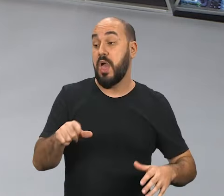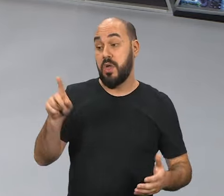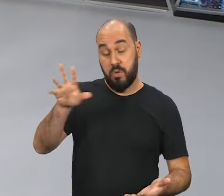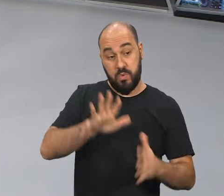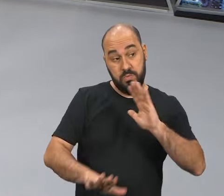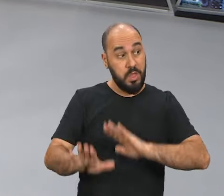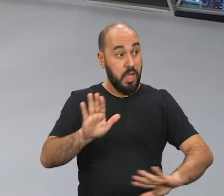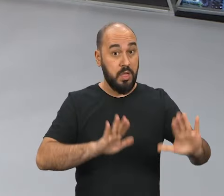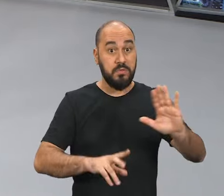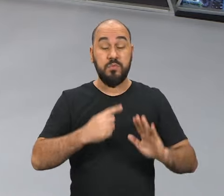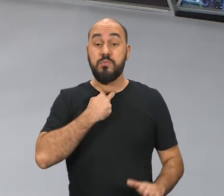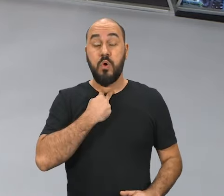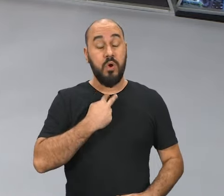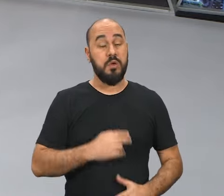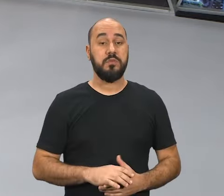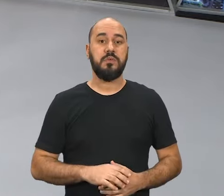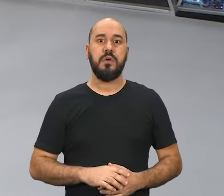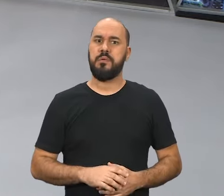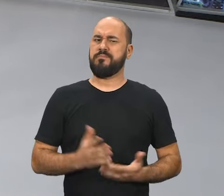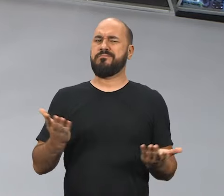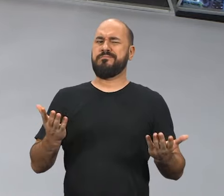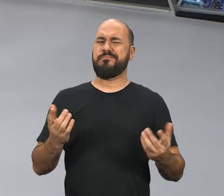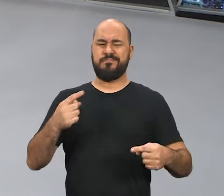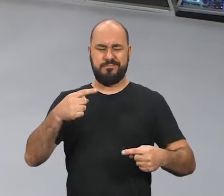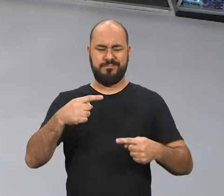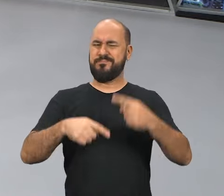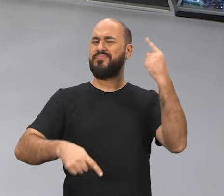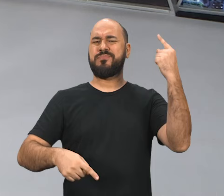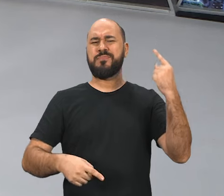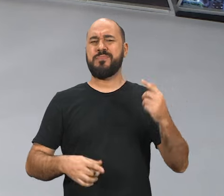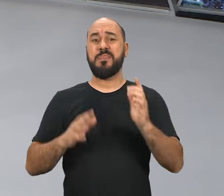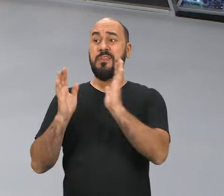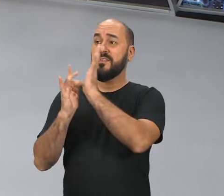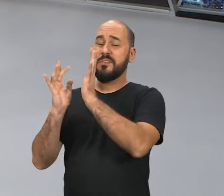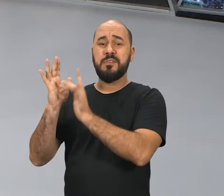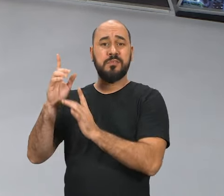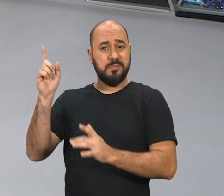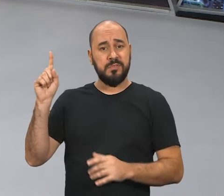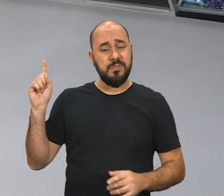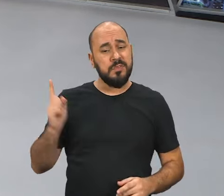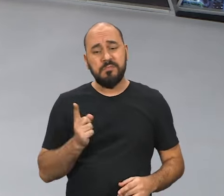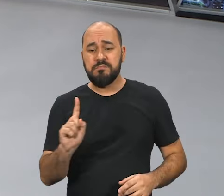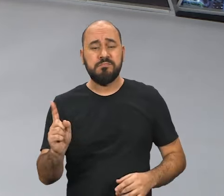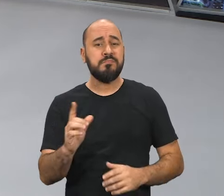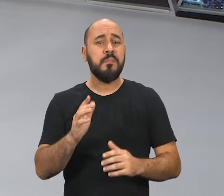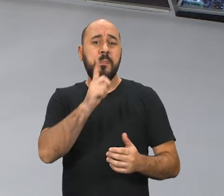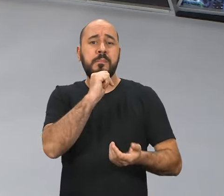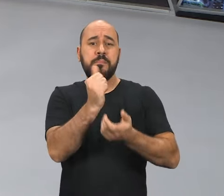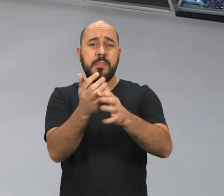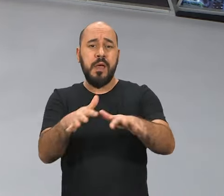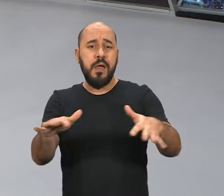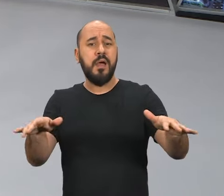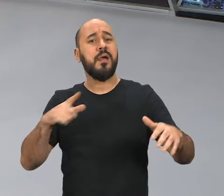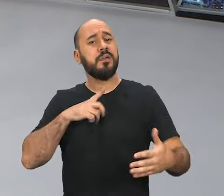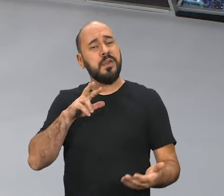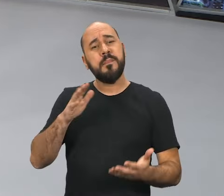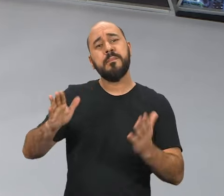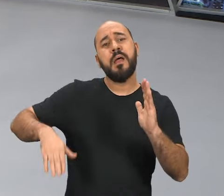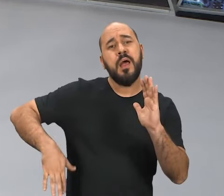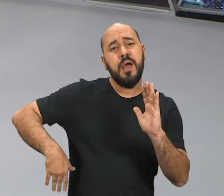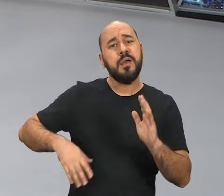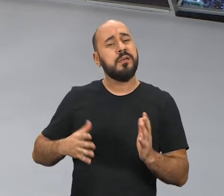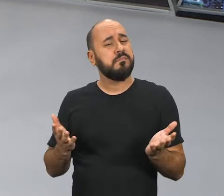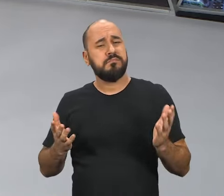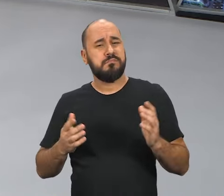explicação, né? Mais estranha, não tem nada a ver uma coisa com a outra. Jesus mesmo andava na praia, andava no mar, não tem nada a ver uma coisa com a